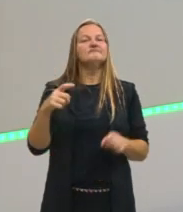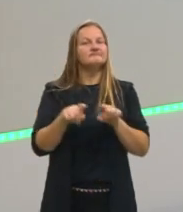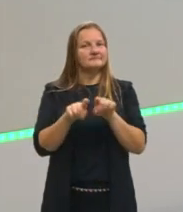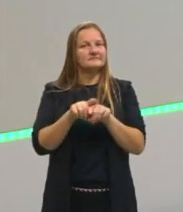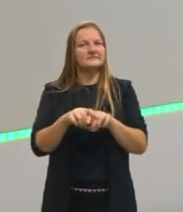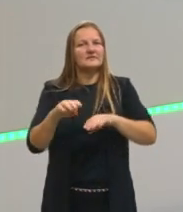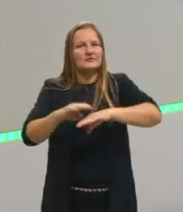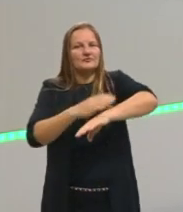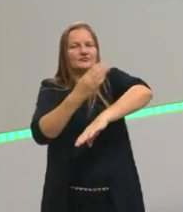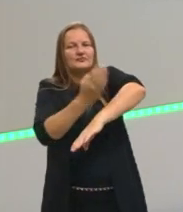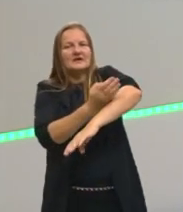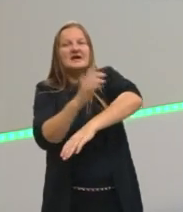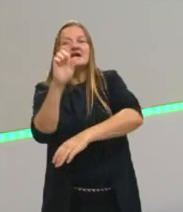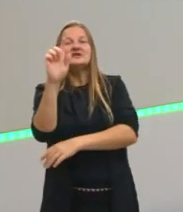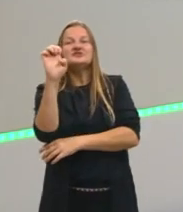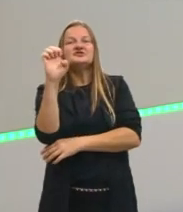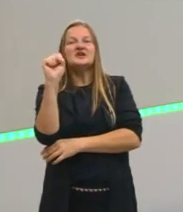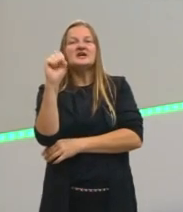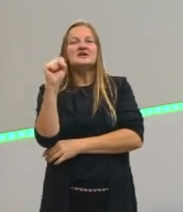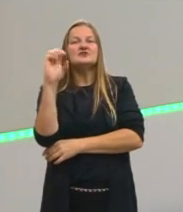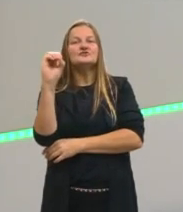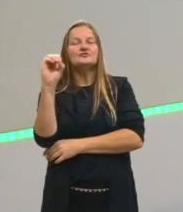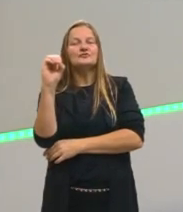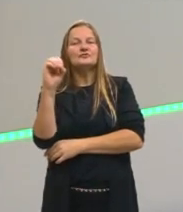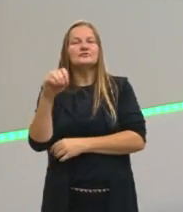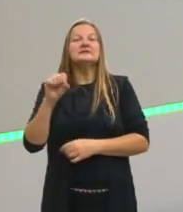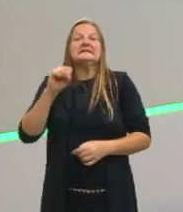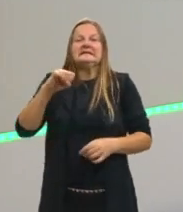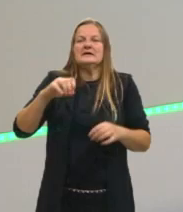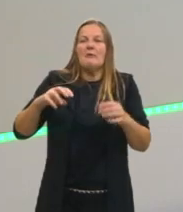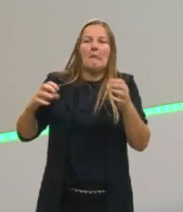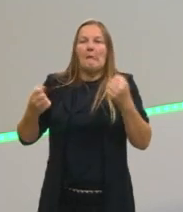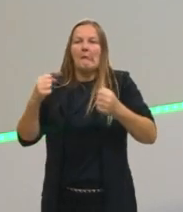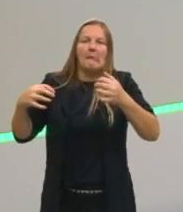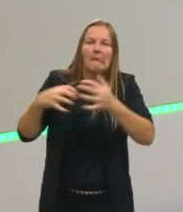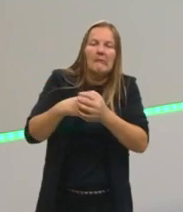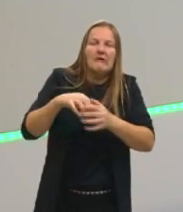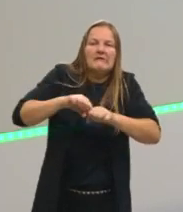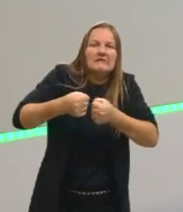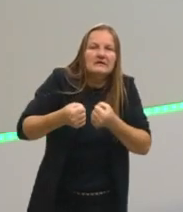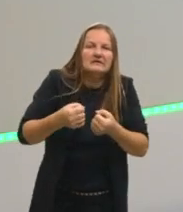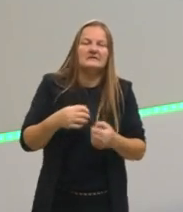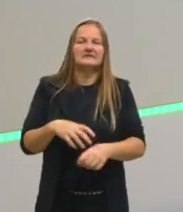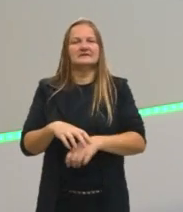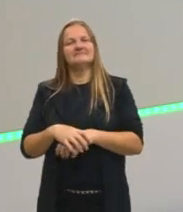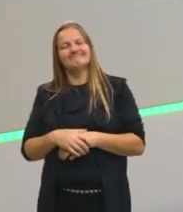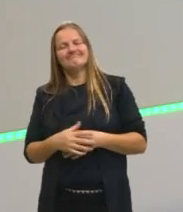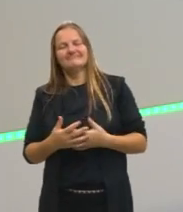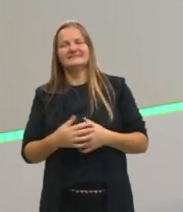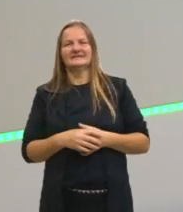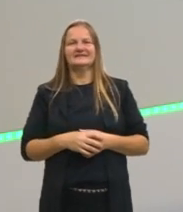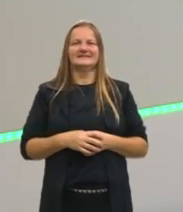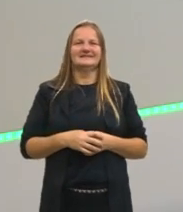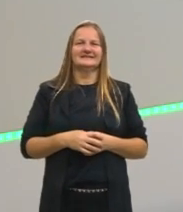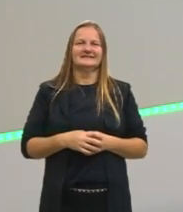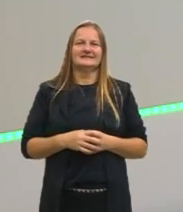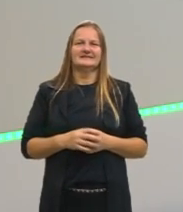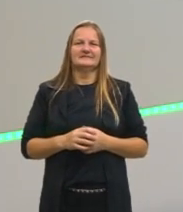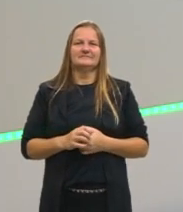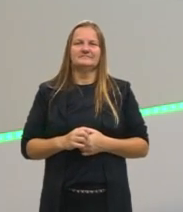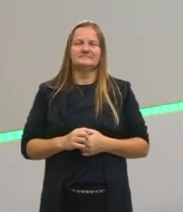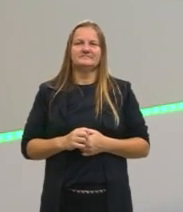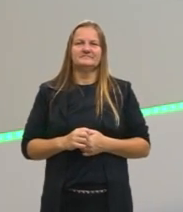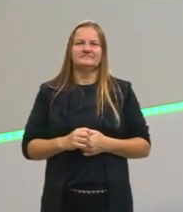utilizado na no G6 ortopédico quando as pessoas acabam se machucando né fraturando alguma outra sendo uma